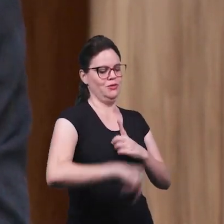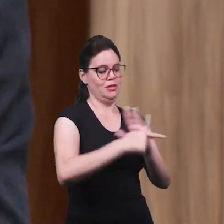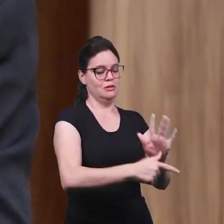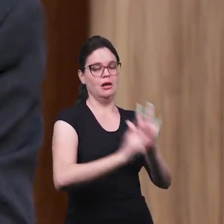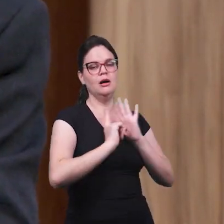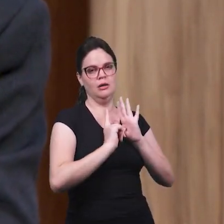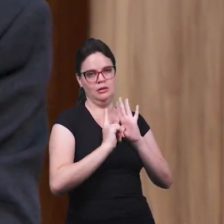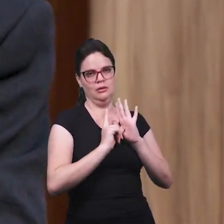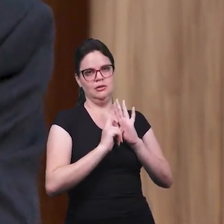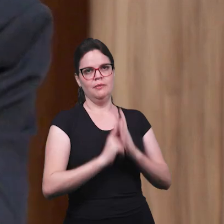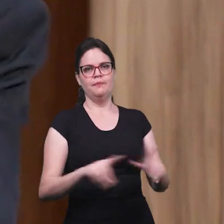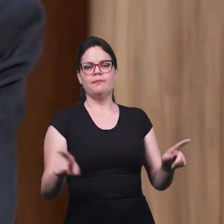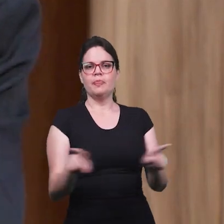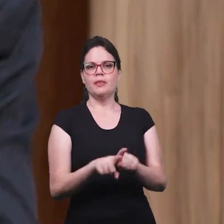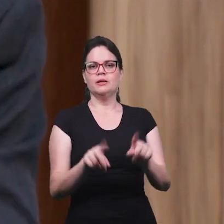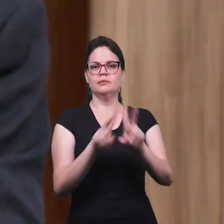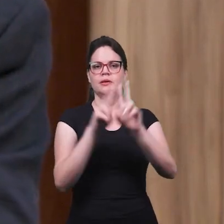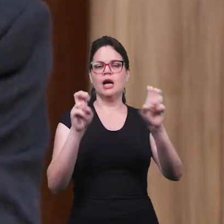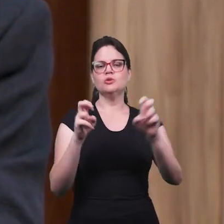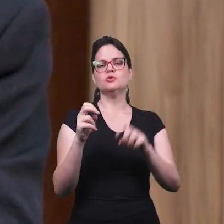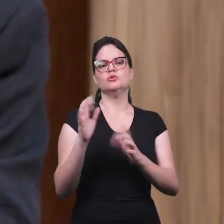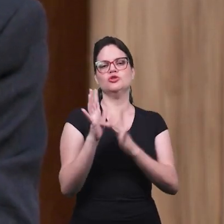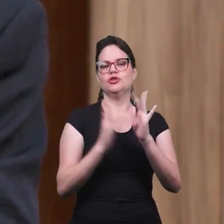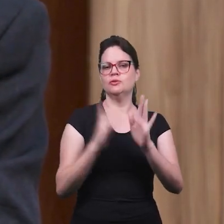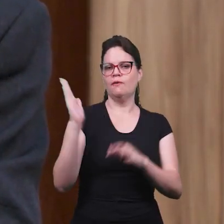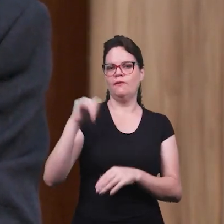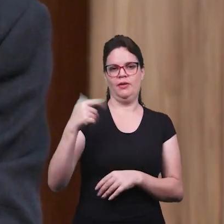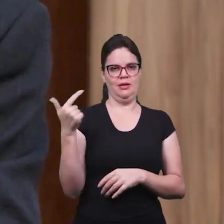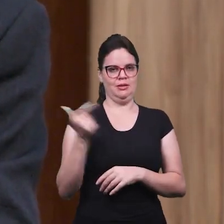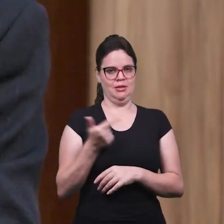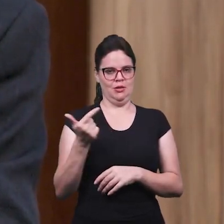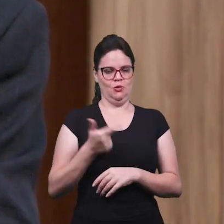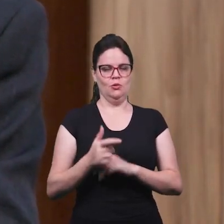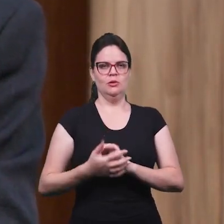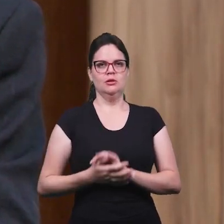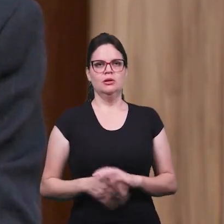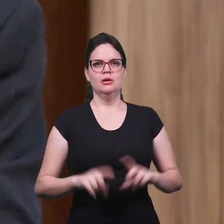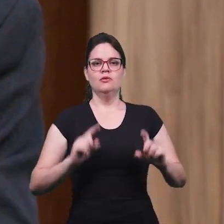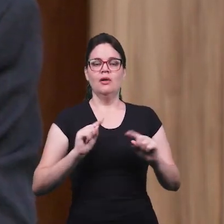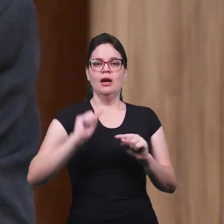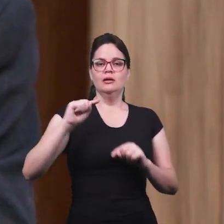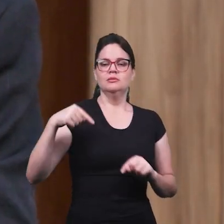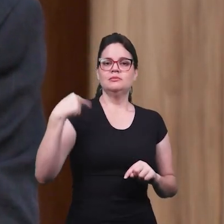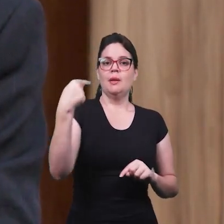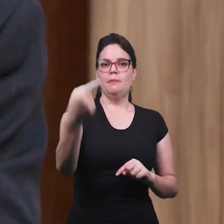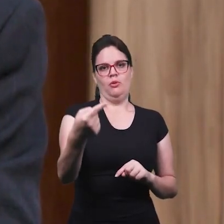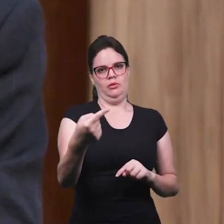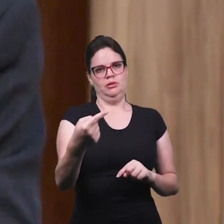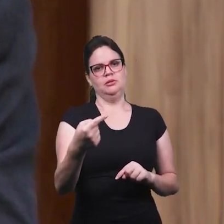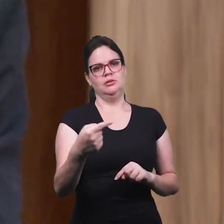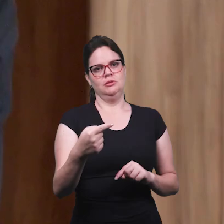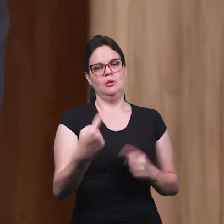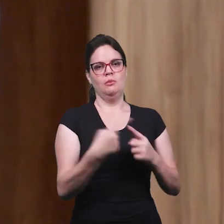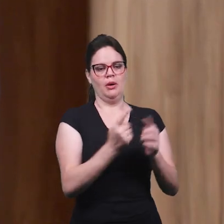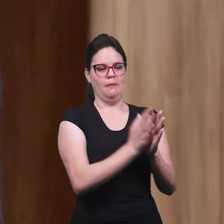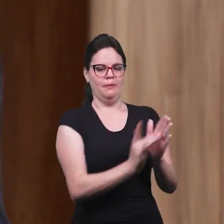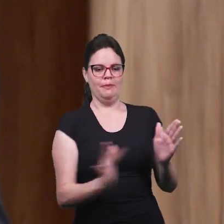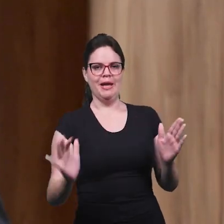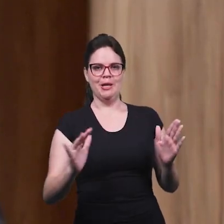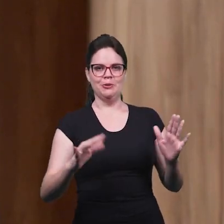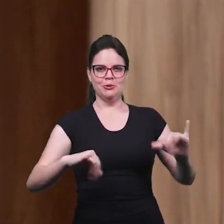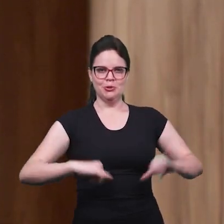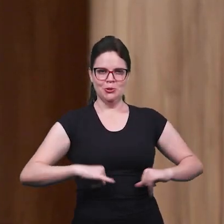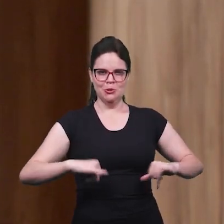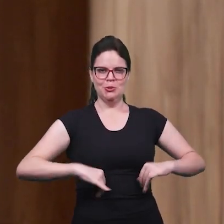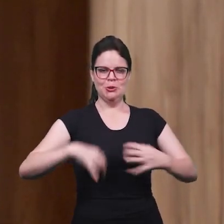já até mencionaram aqui, algumas outras características, ela vai acontecer no final da grande tribulação. Eu acho que é interessante também nós